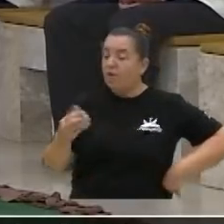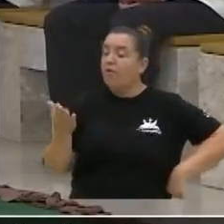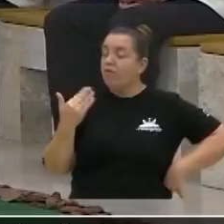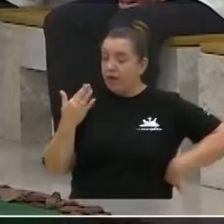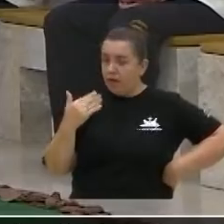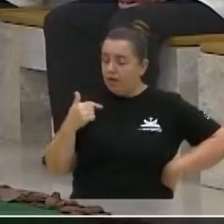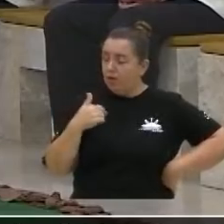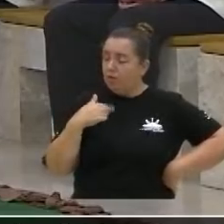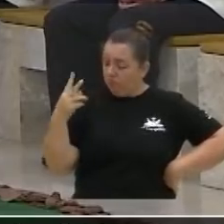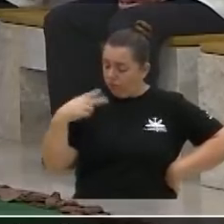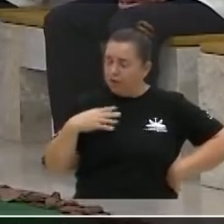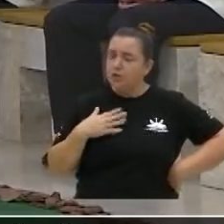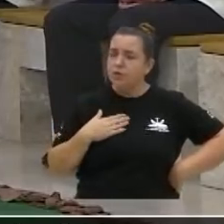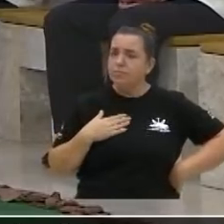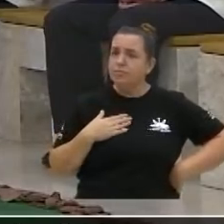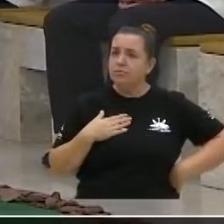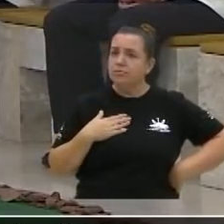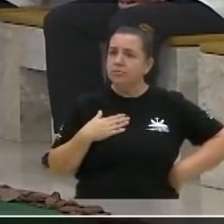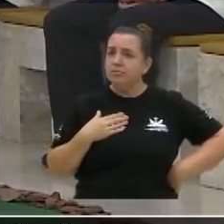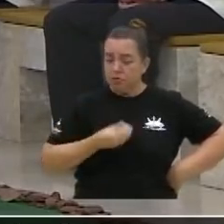Venham e vejam.